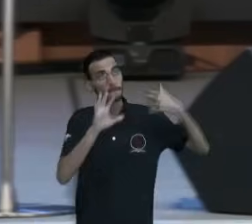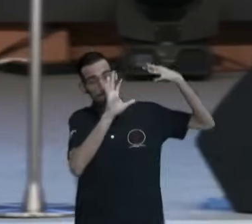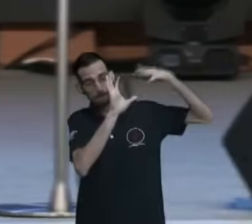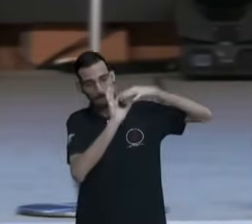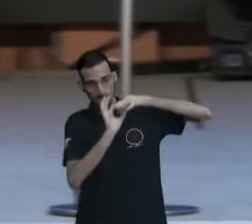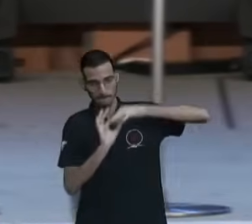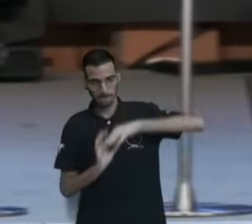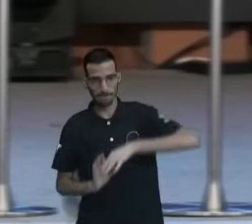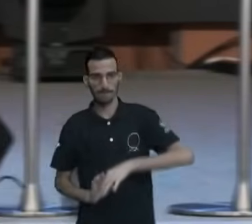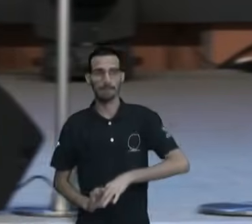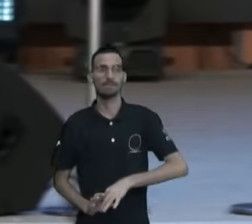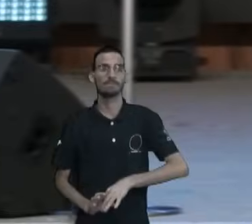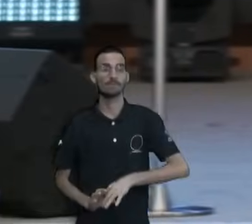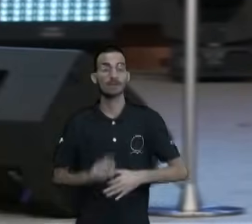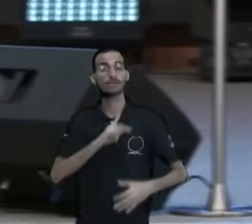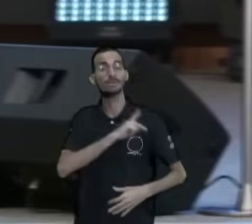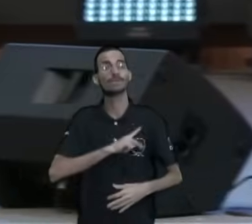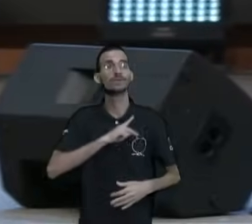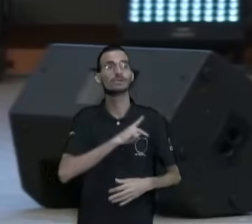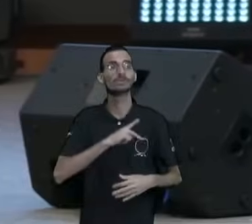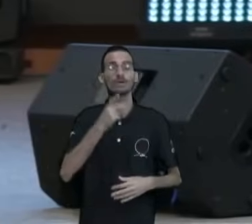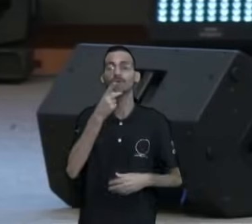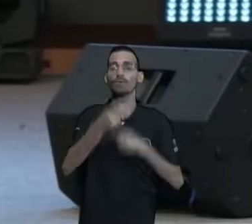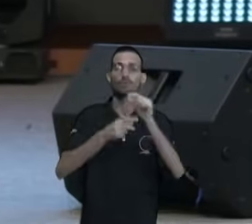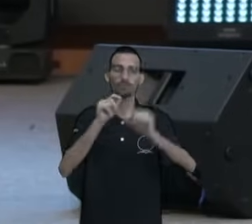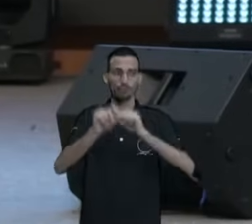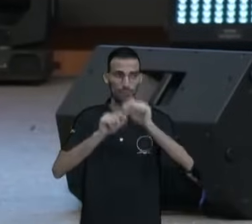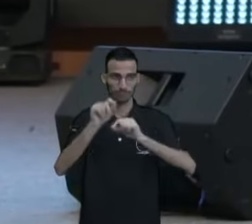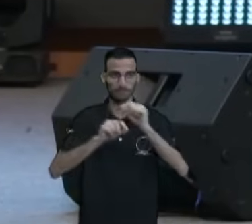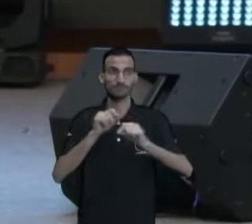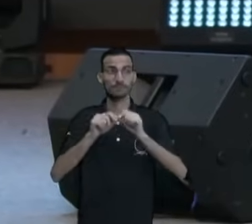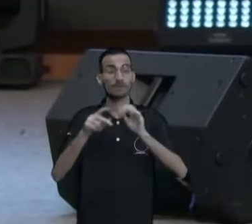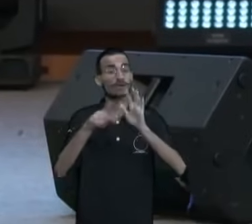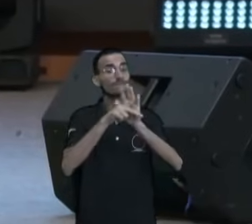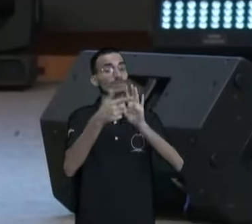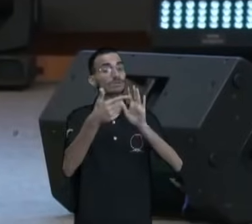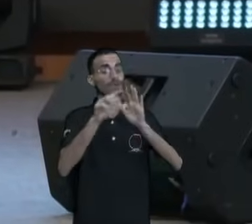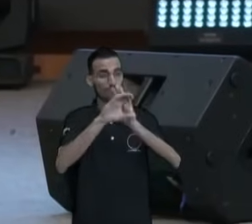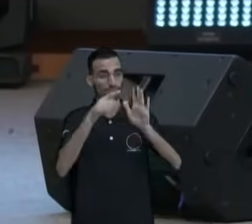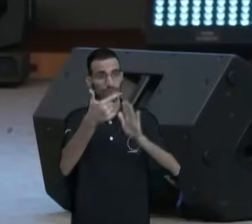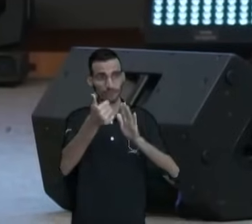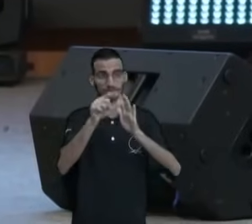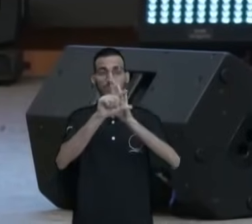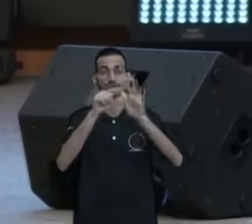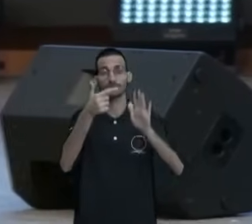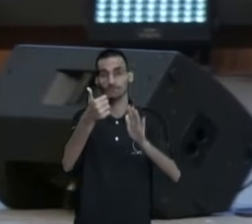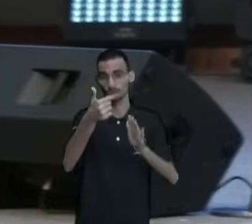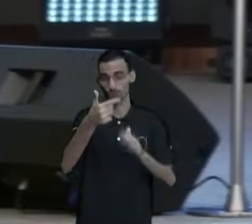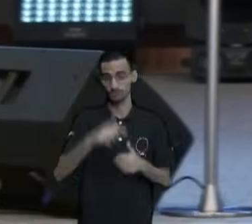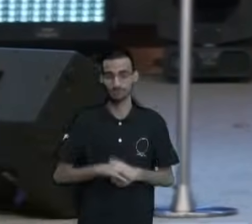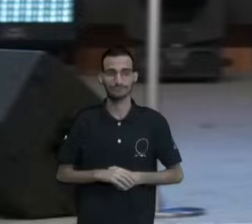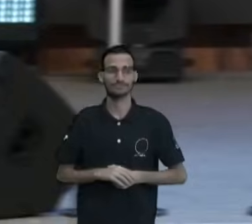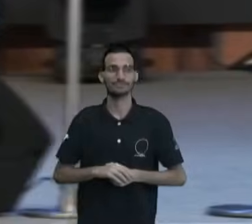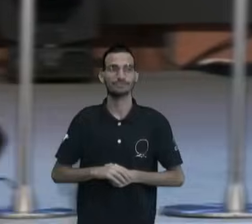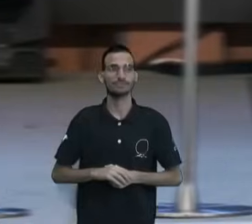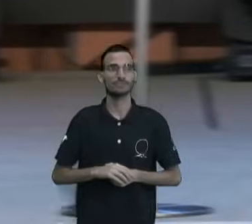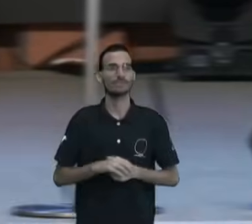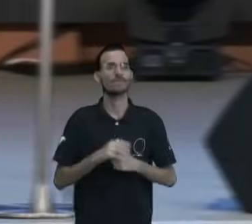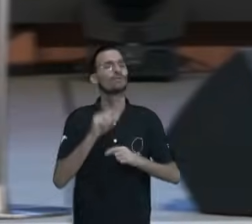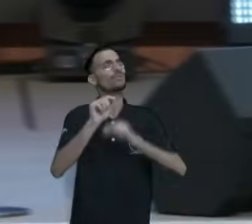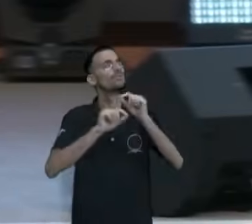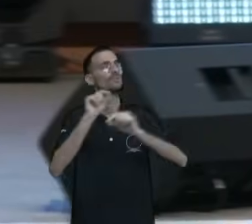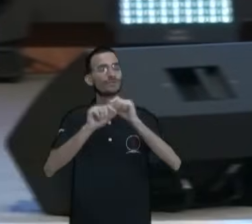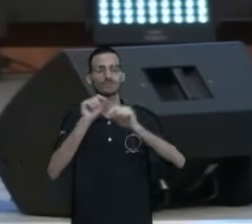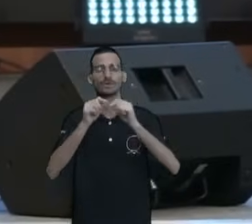diz em primeira Coríntios Capítulo 12 a partir do Versículo 12 quando ele tá falando fazendo uma analogia do corpo